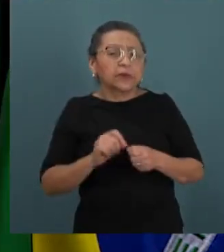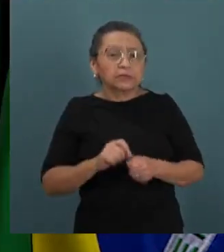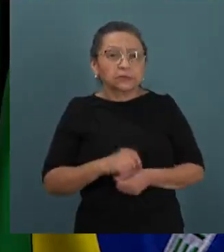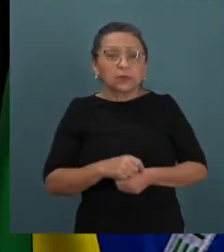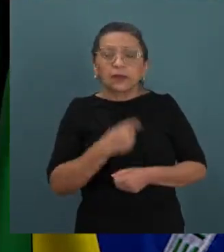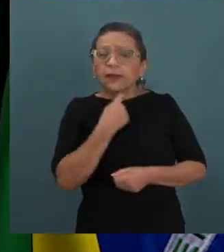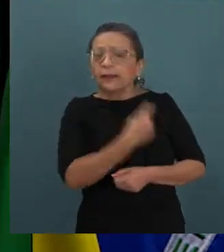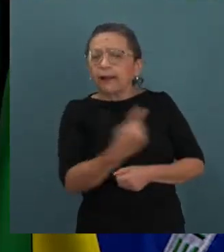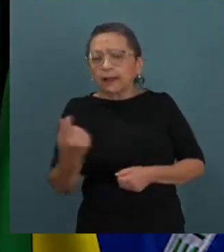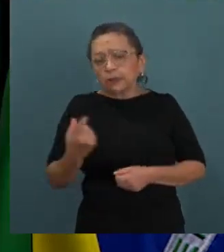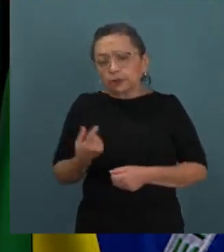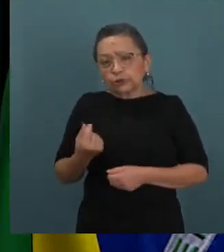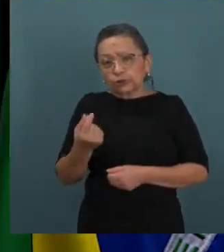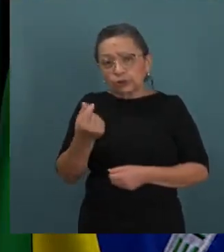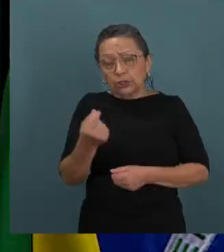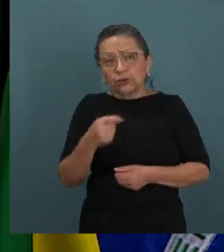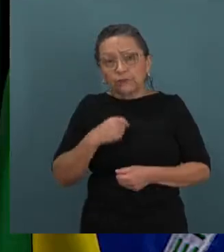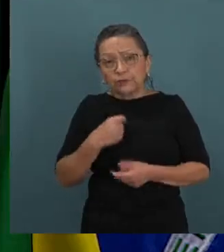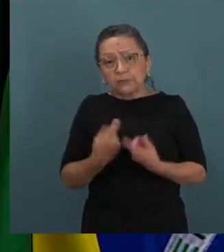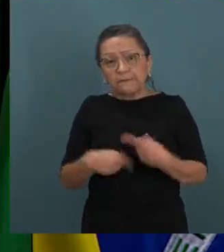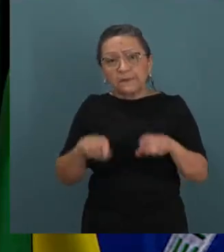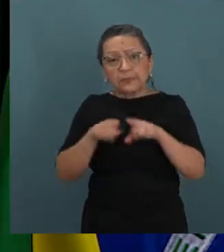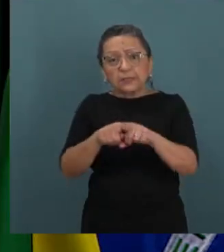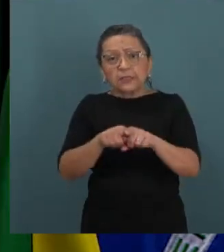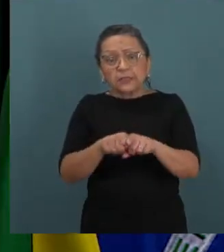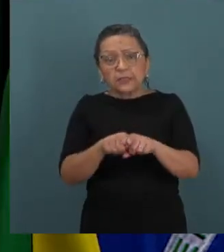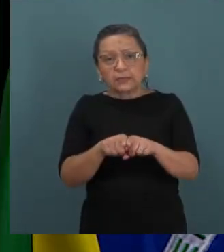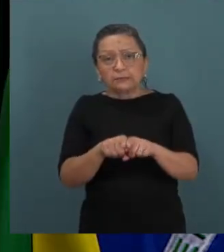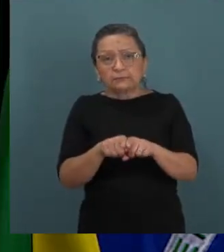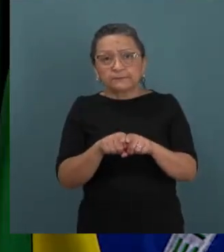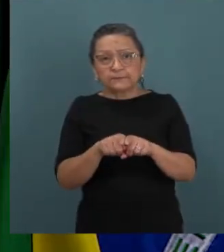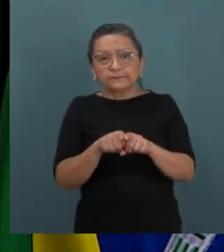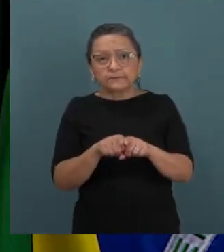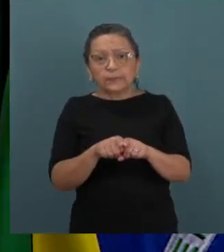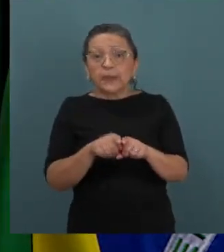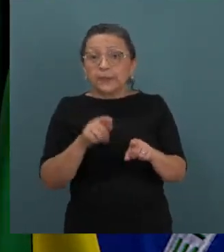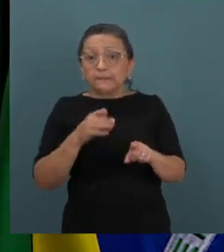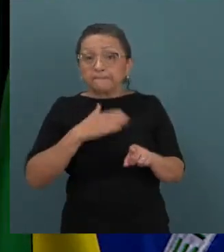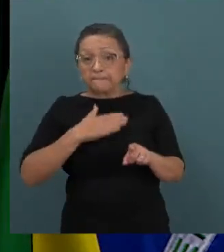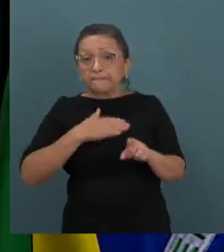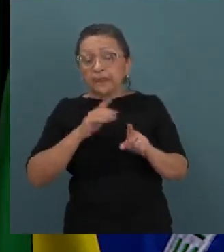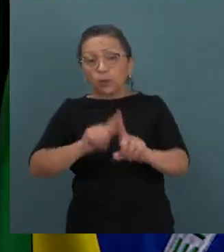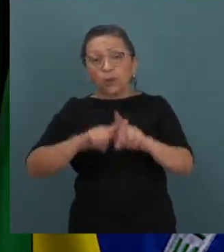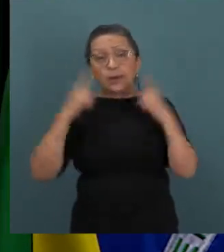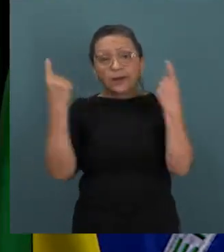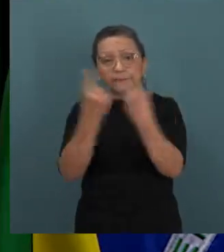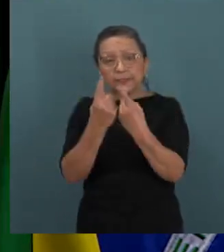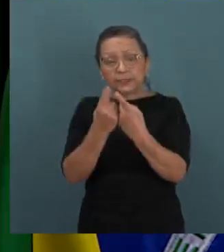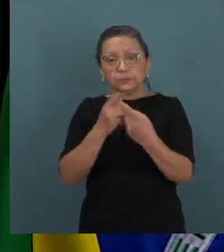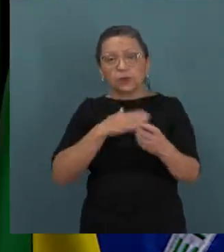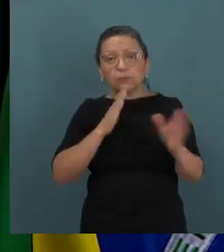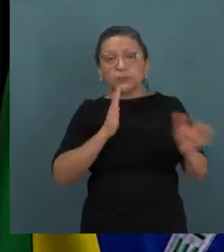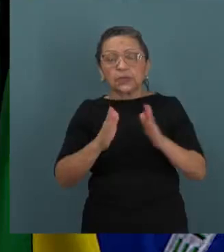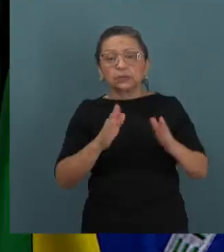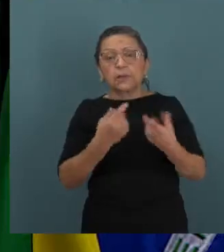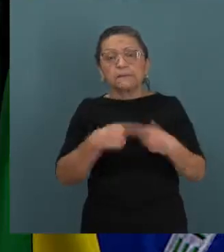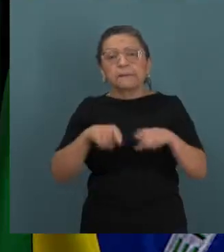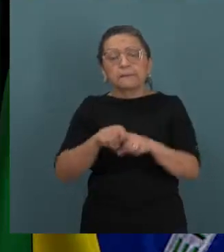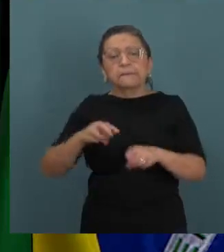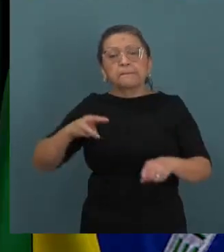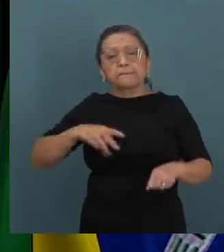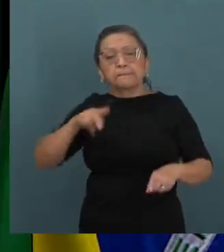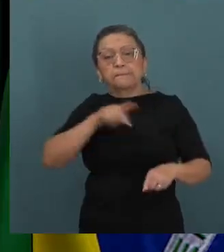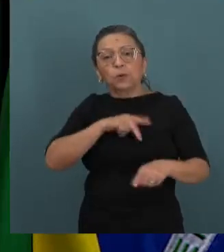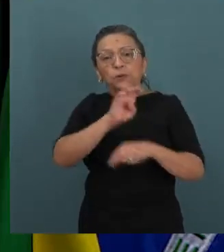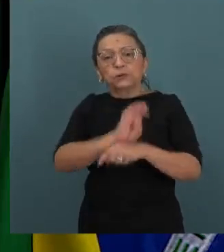Cada centavo eu fiz uma parceria inédita, pioneira, nosso gabinete, nosso mandato, com o Ministério Público Estadual,